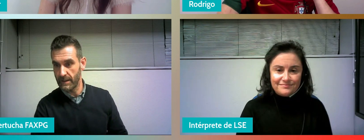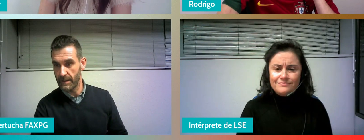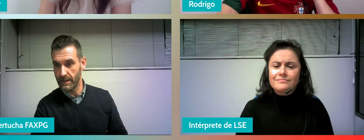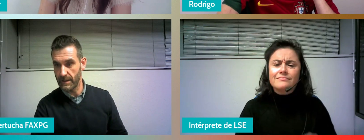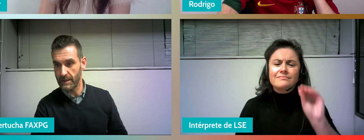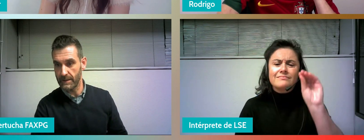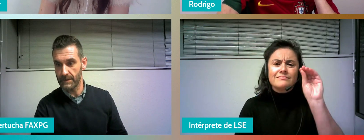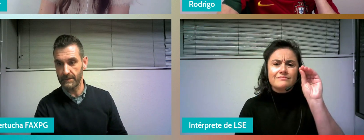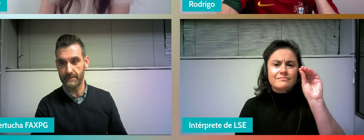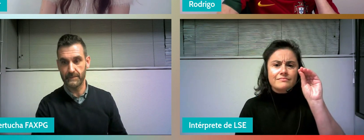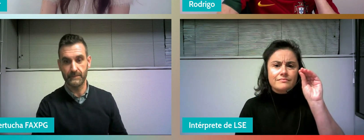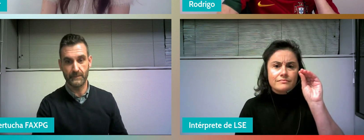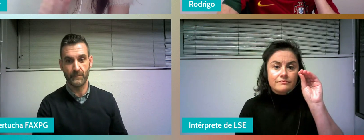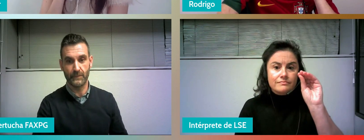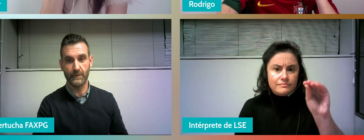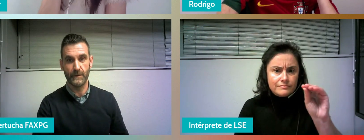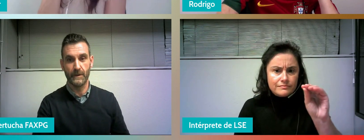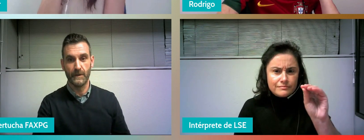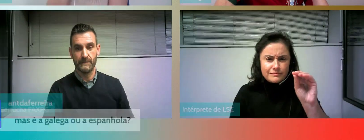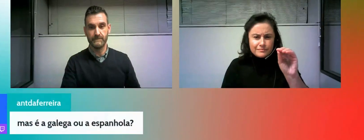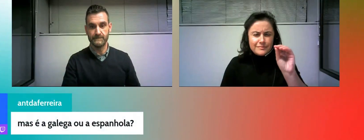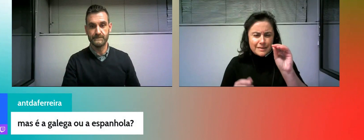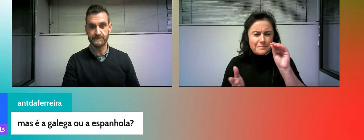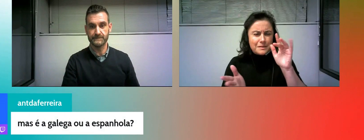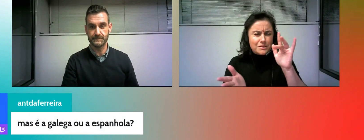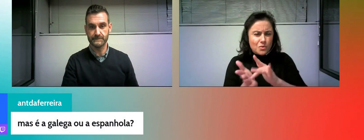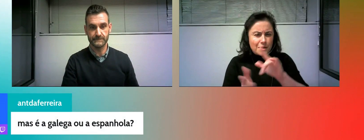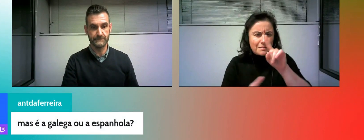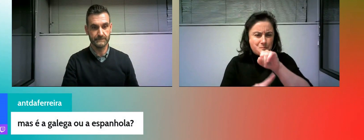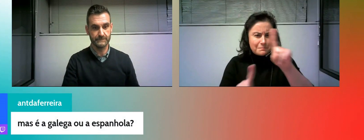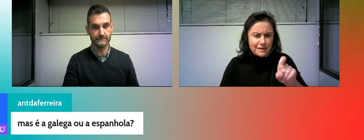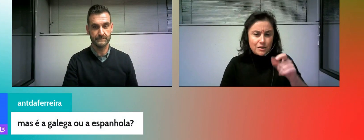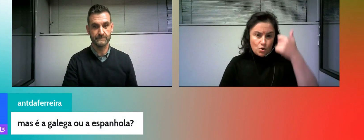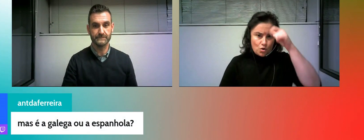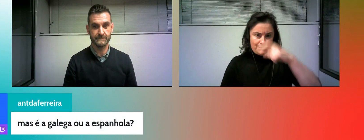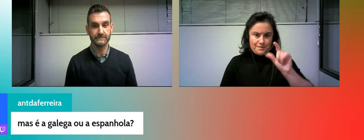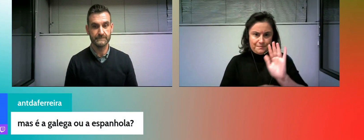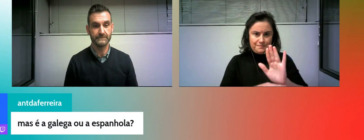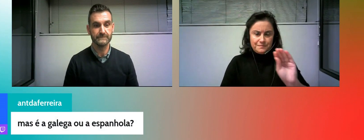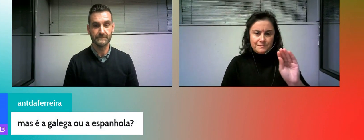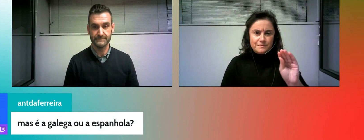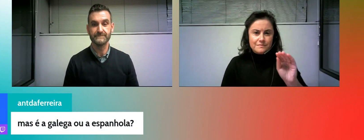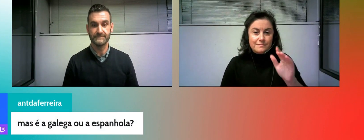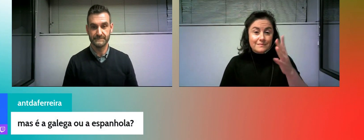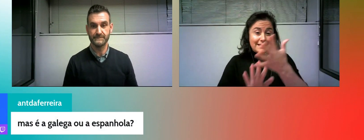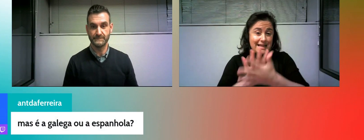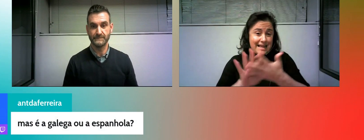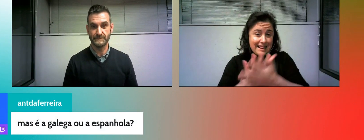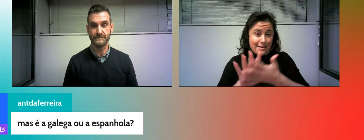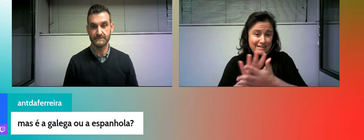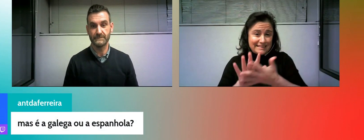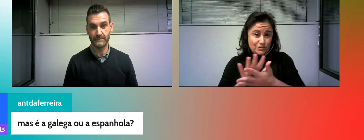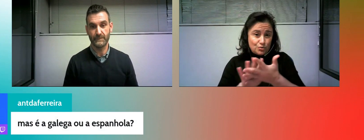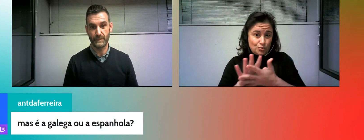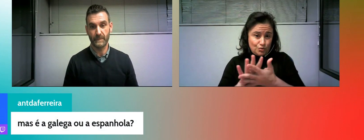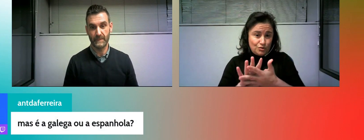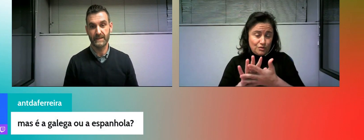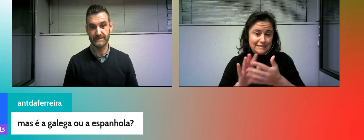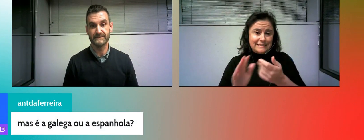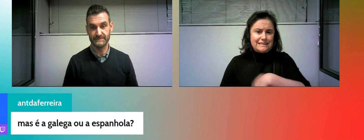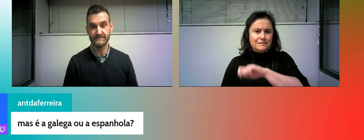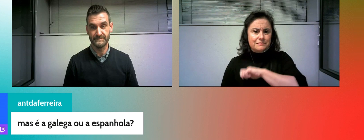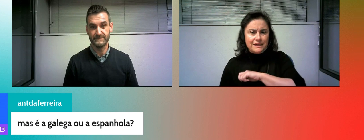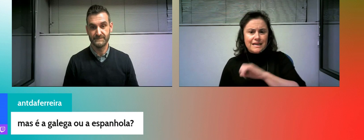Há aqui uma pergunta que já fizeram algumas vezes. Vocês estão a falar a língua de sinais espanhola